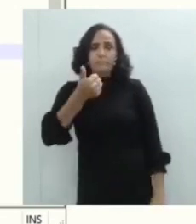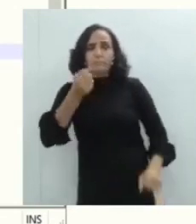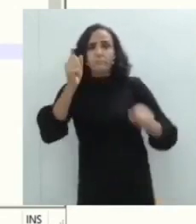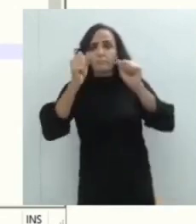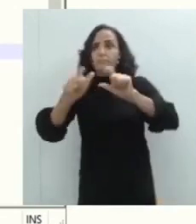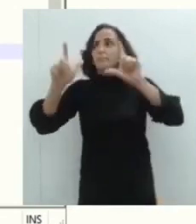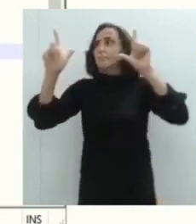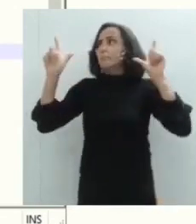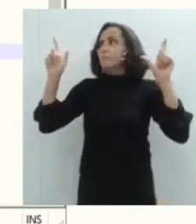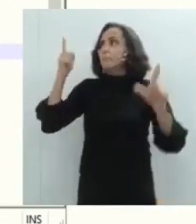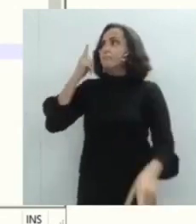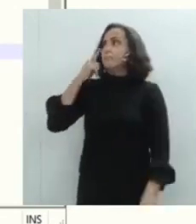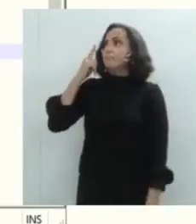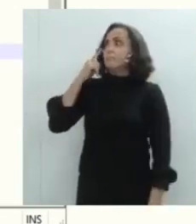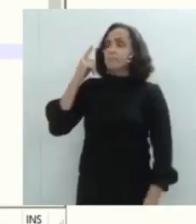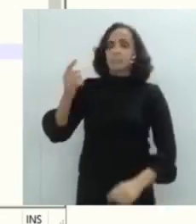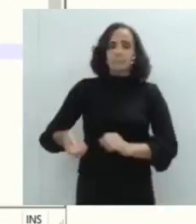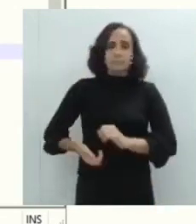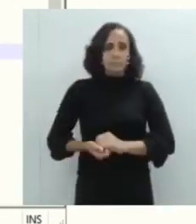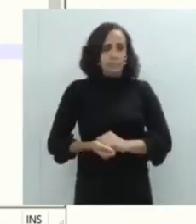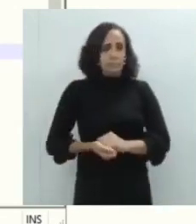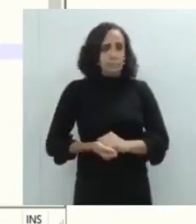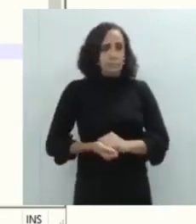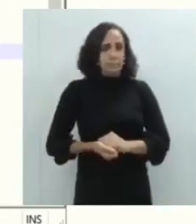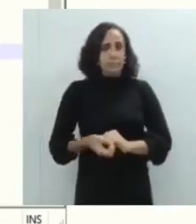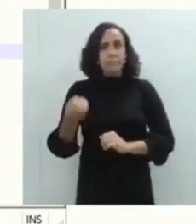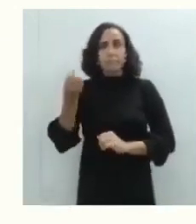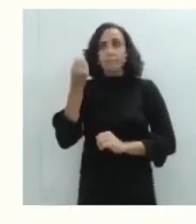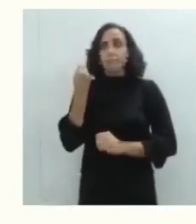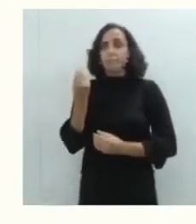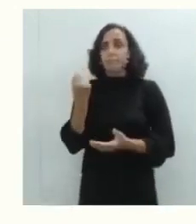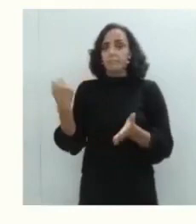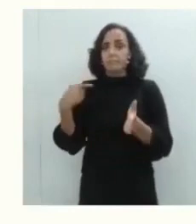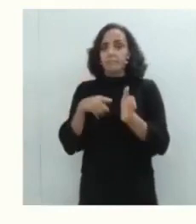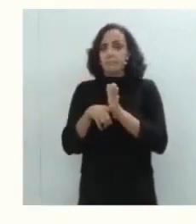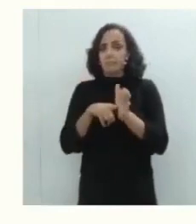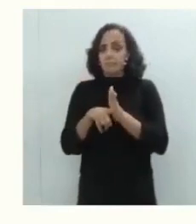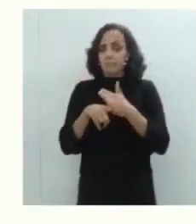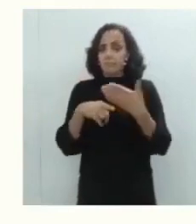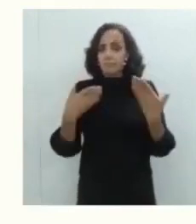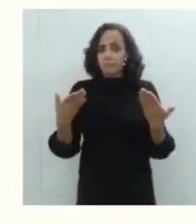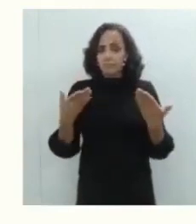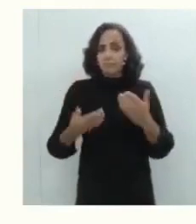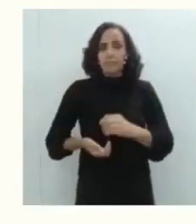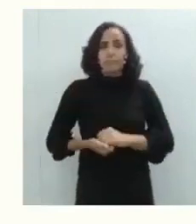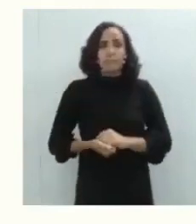tela. Vamos ver aqui no navegador? Esse é o script consulta.php.